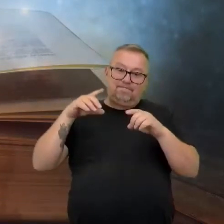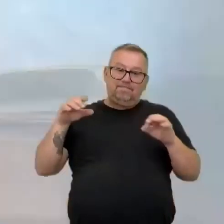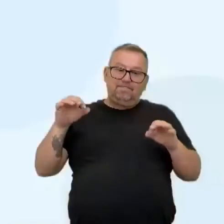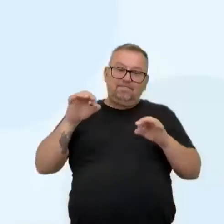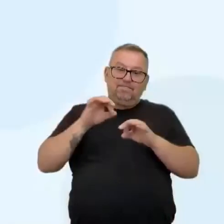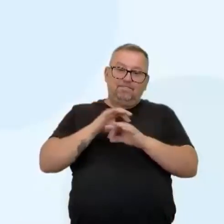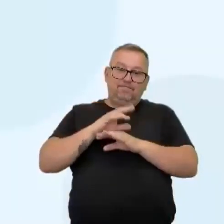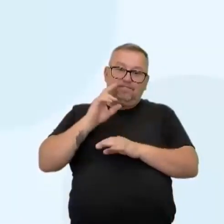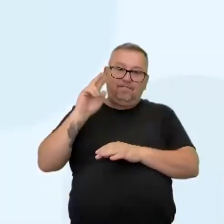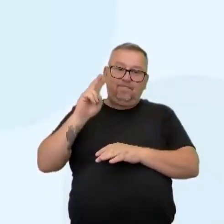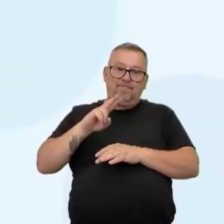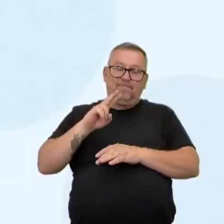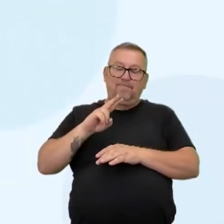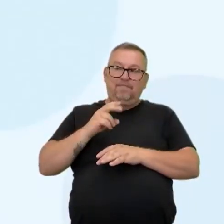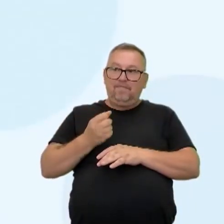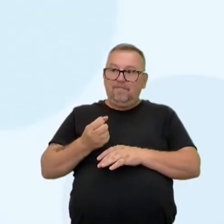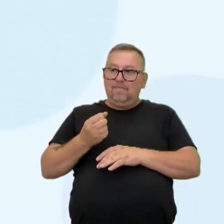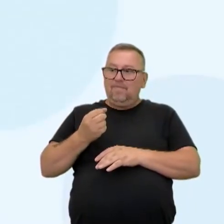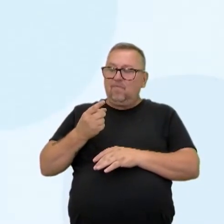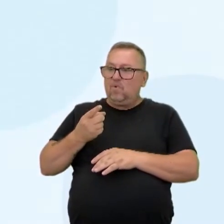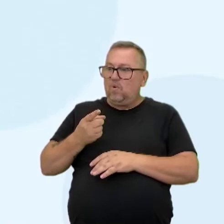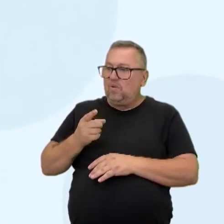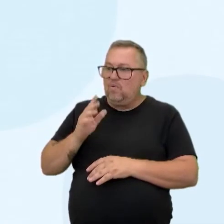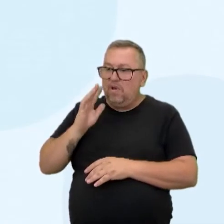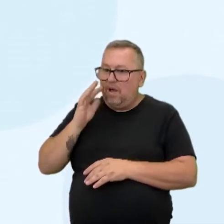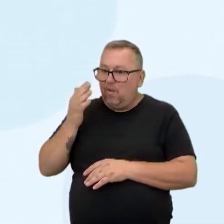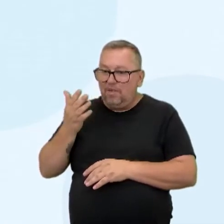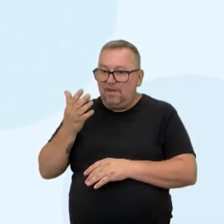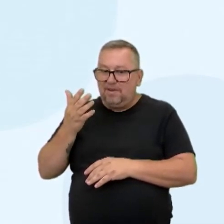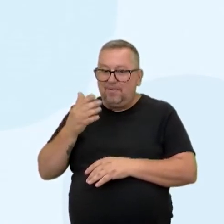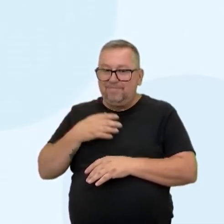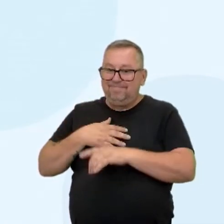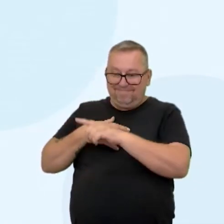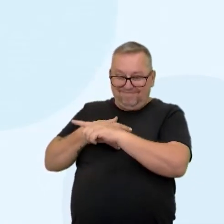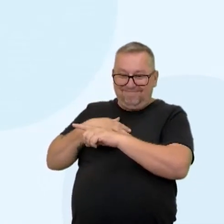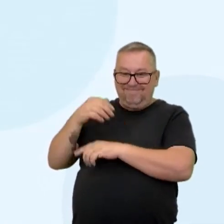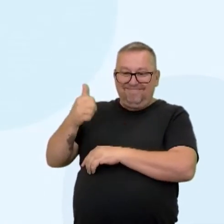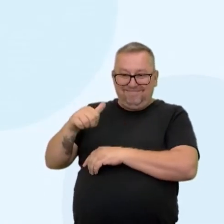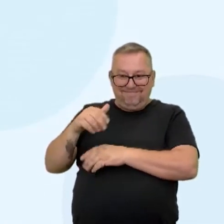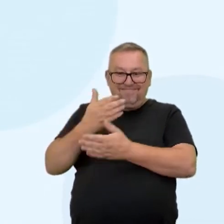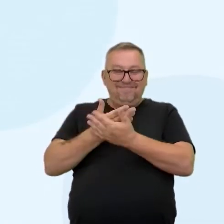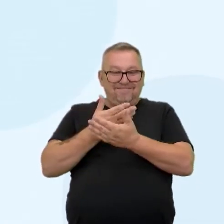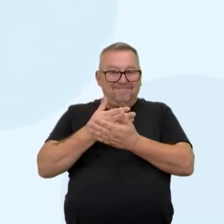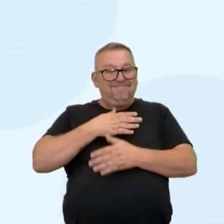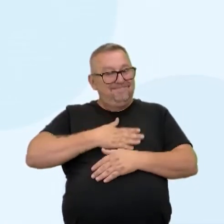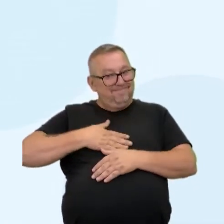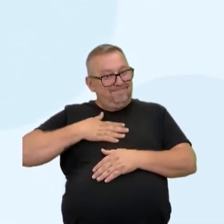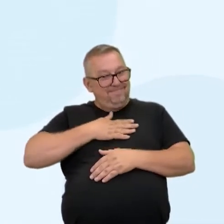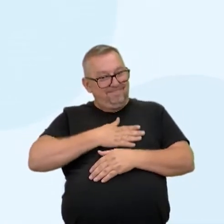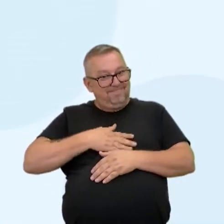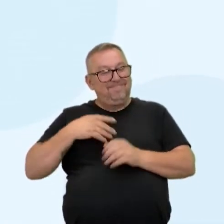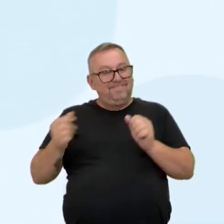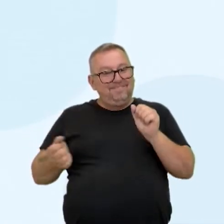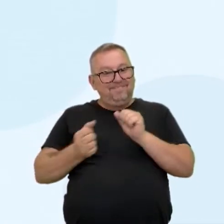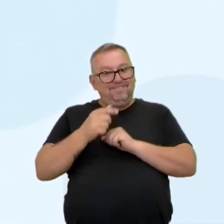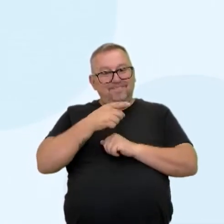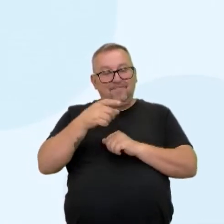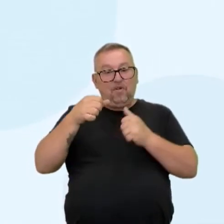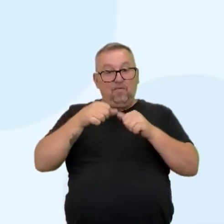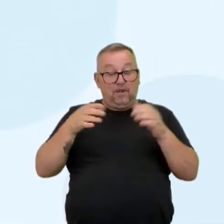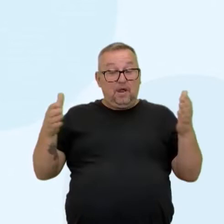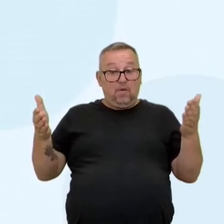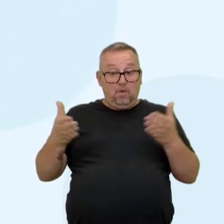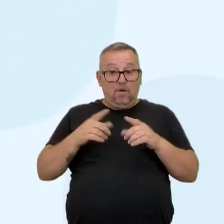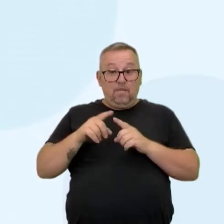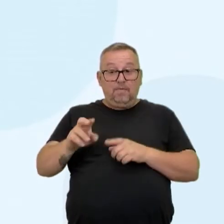se você ler, você vai ficar assim: gente, o que foi que aconteceu, certo? Então, gente, foi um prazer estar com vocês. Fiquem com a gente